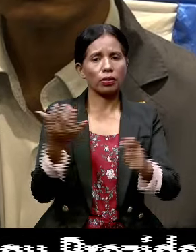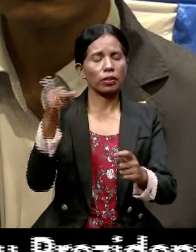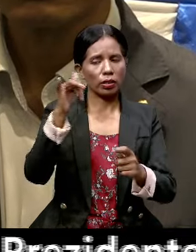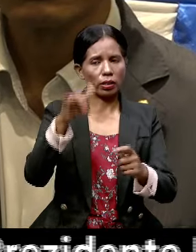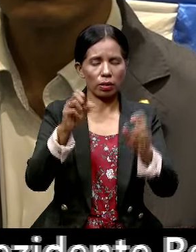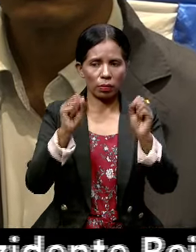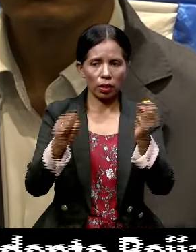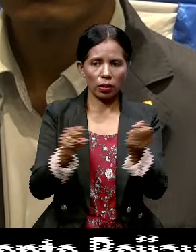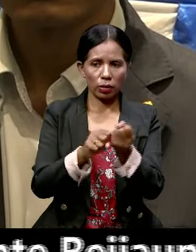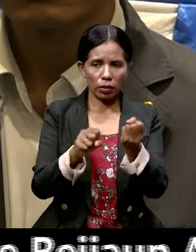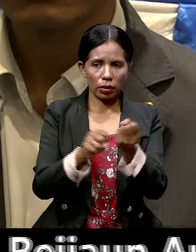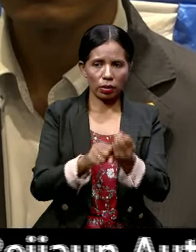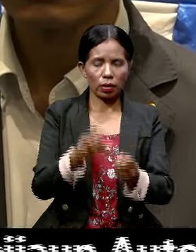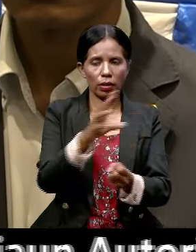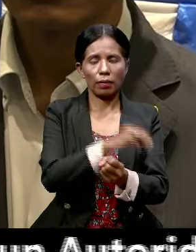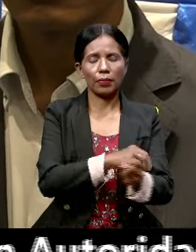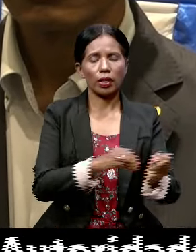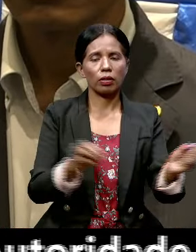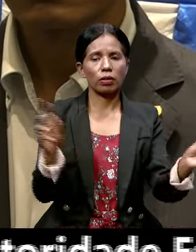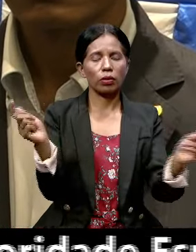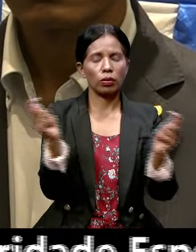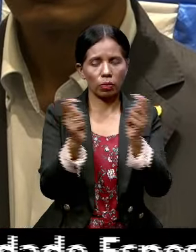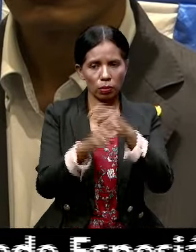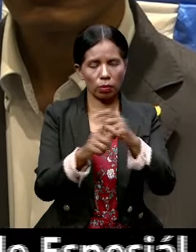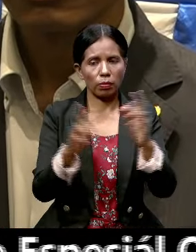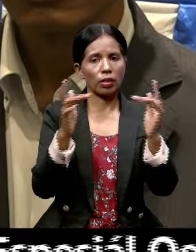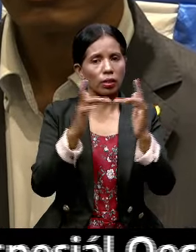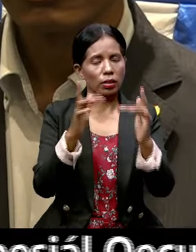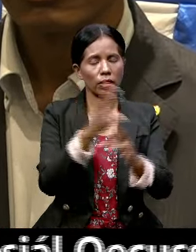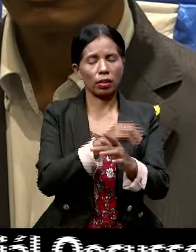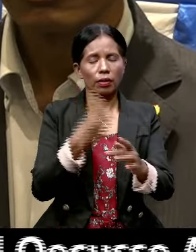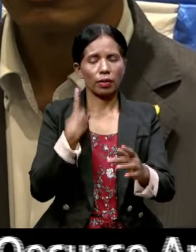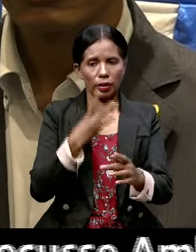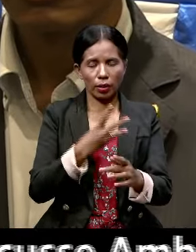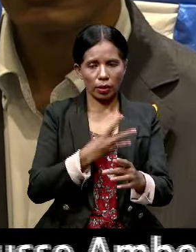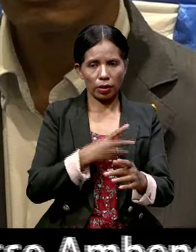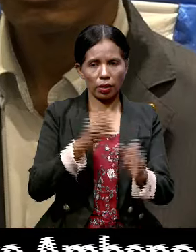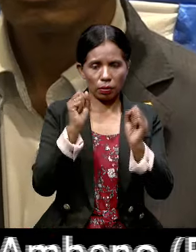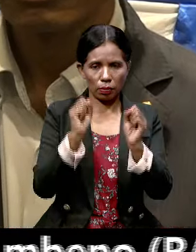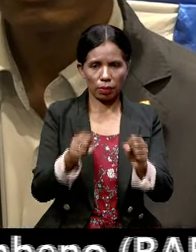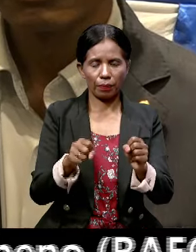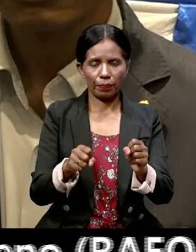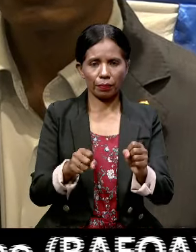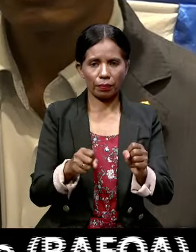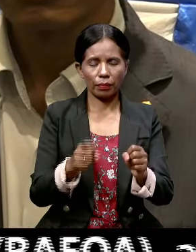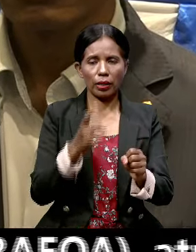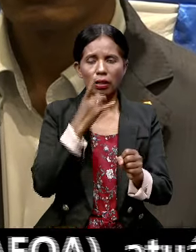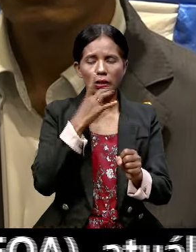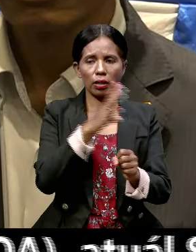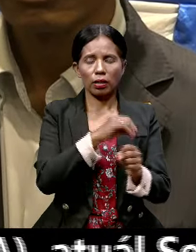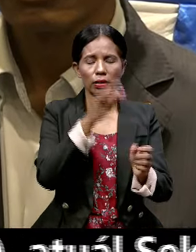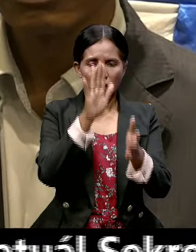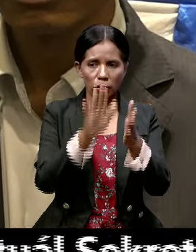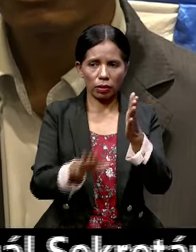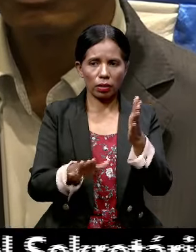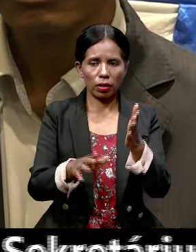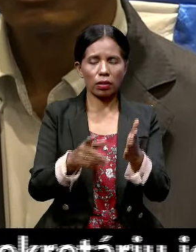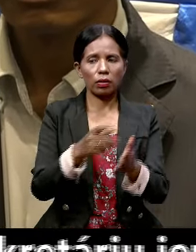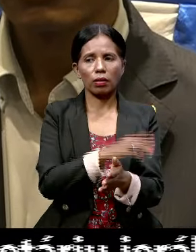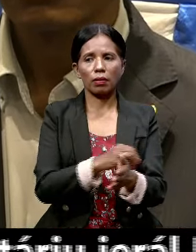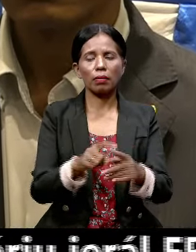bele contribui ba ia transição energia ninia mas que ita sido que a commitment atu reduz itania tasa emisão carbono